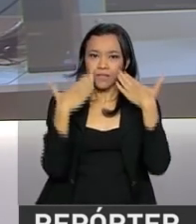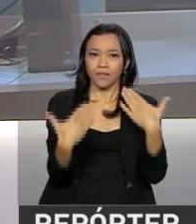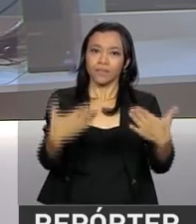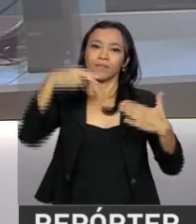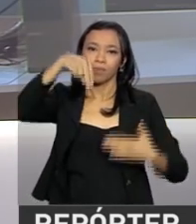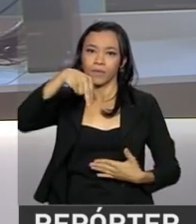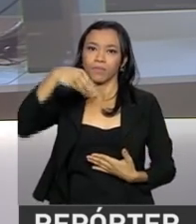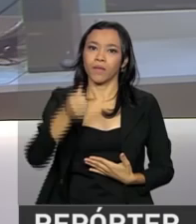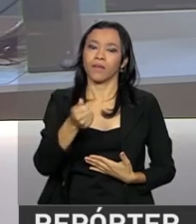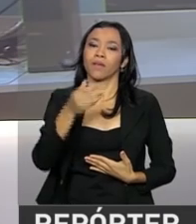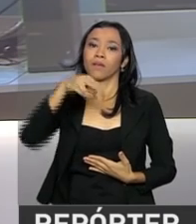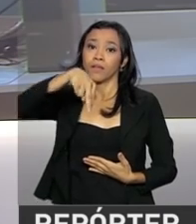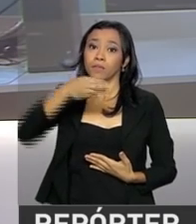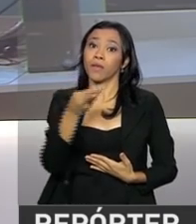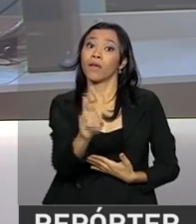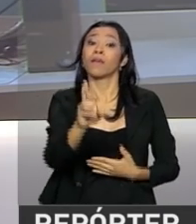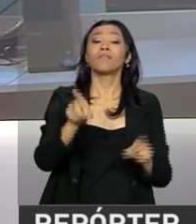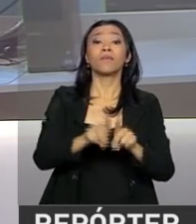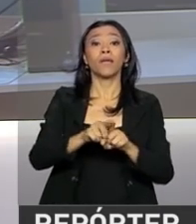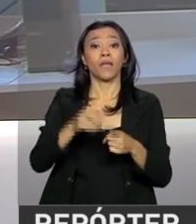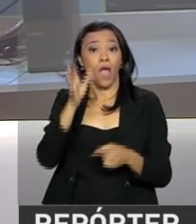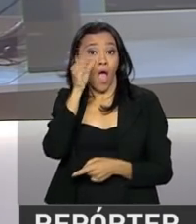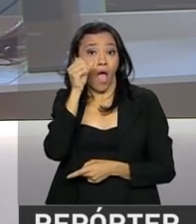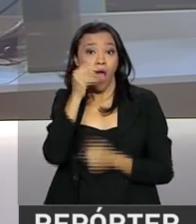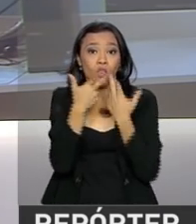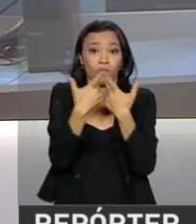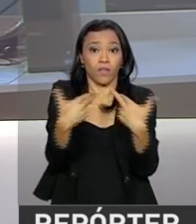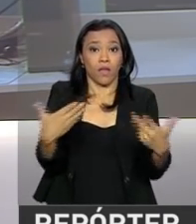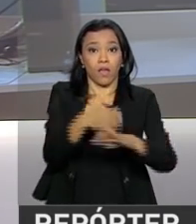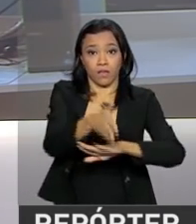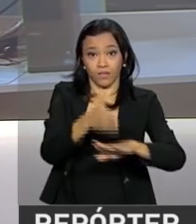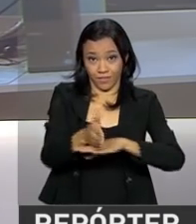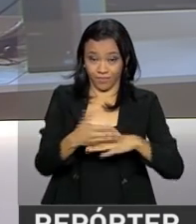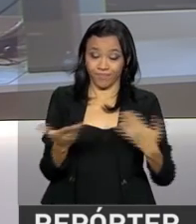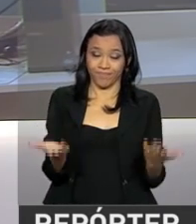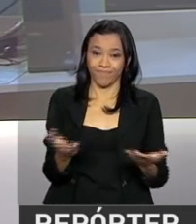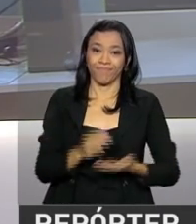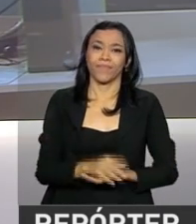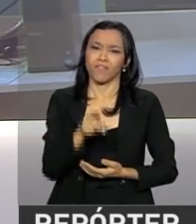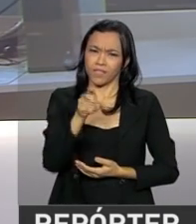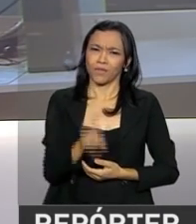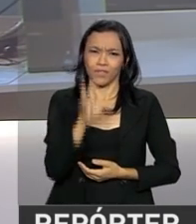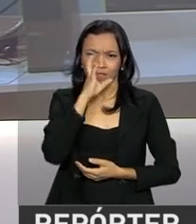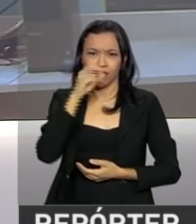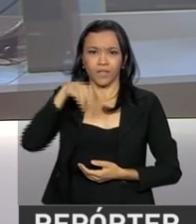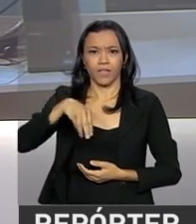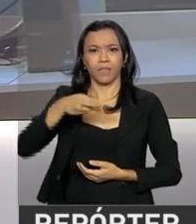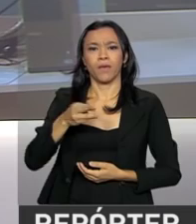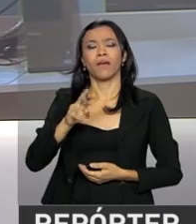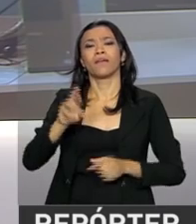Repórter NBR. Acompanhe também as novidades em nossas redes sociais. E você continue com a